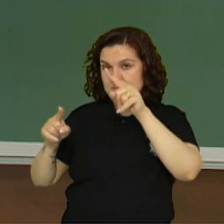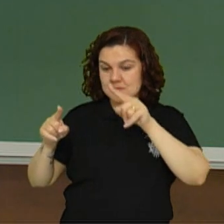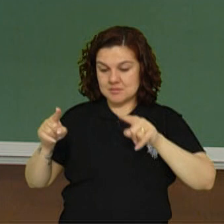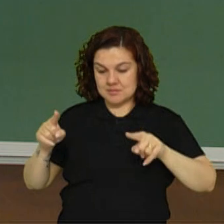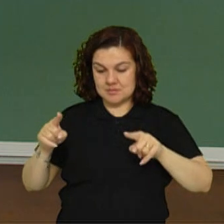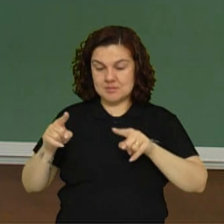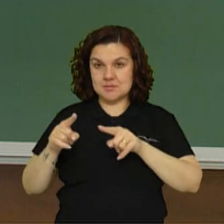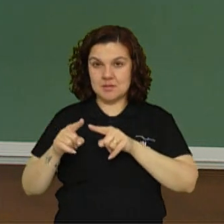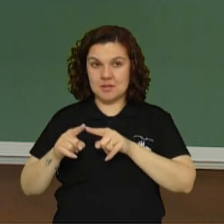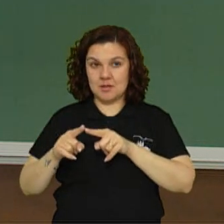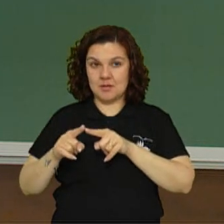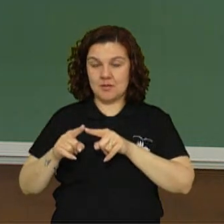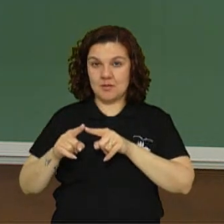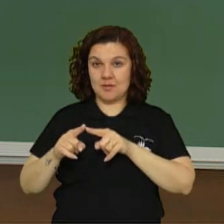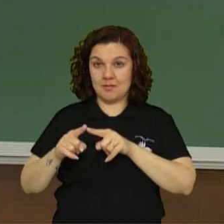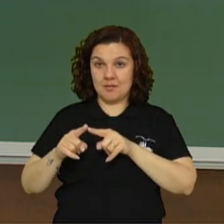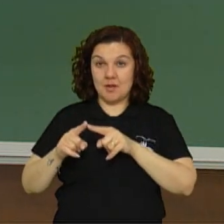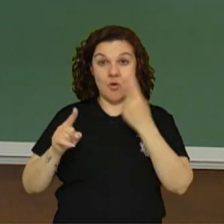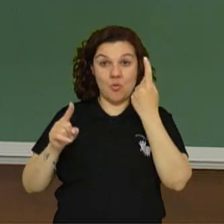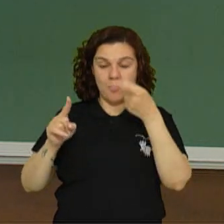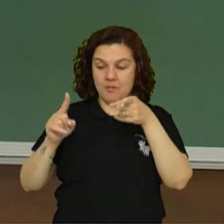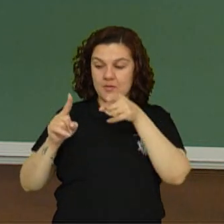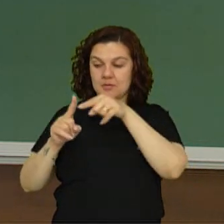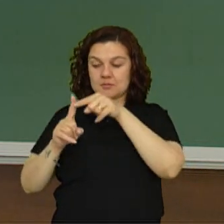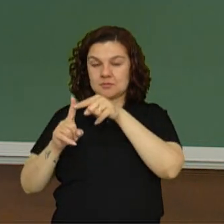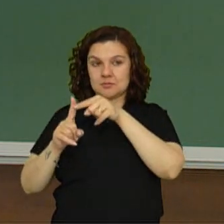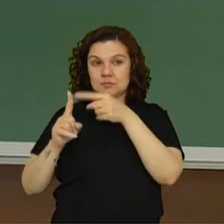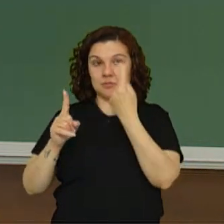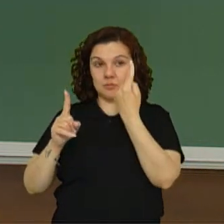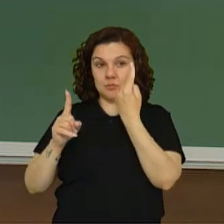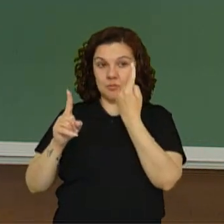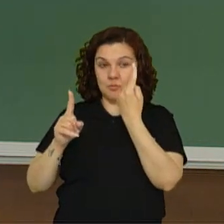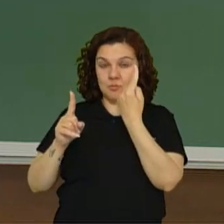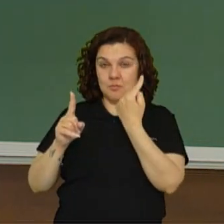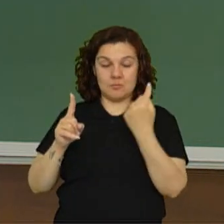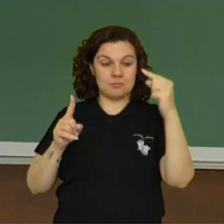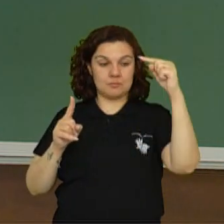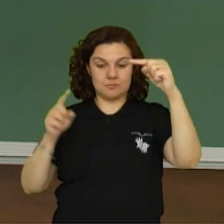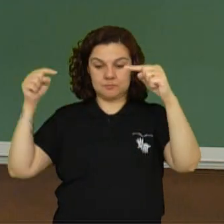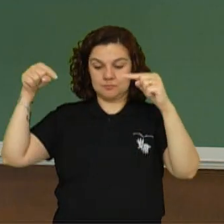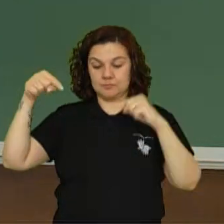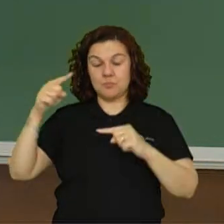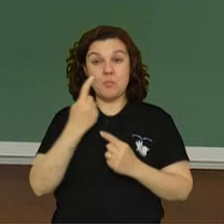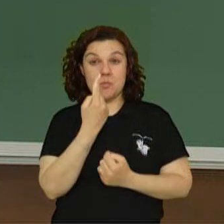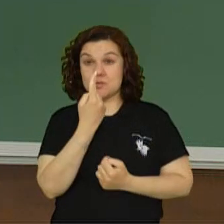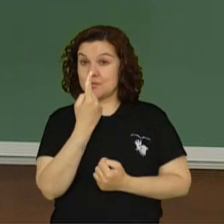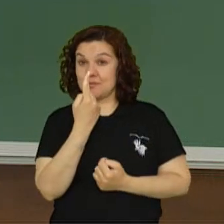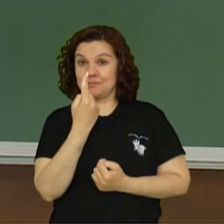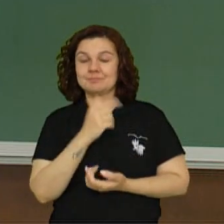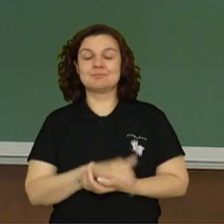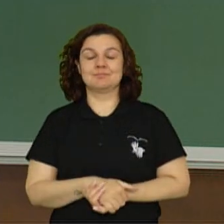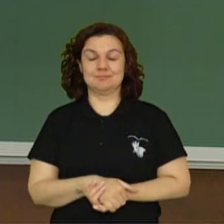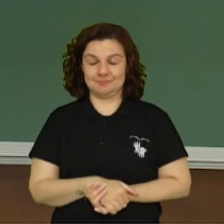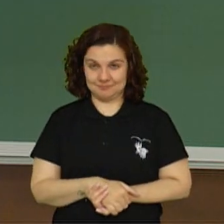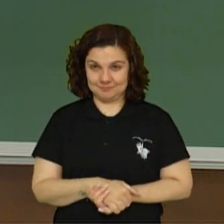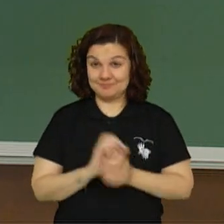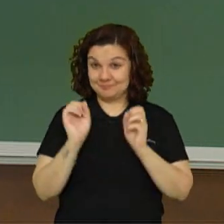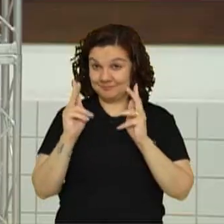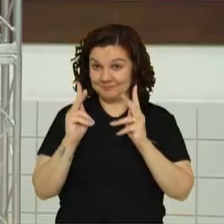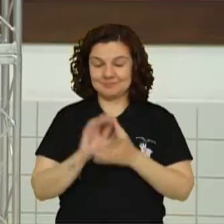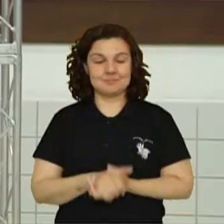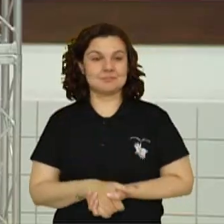forma o lado do polígono é tangente, encosta uma única vez na circunferência,